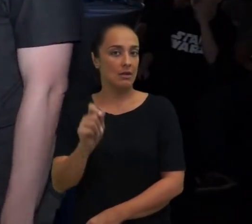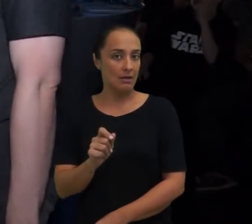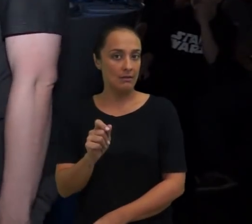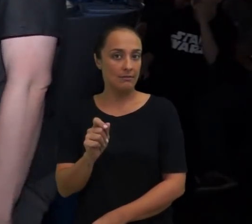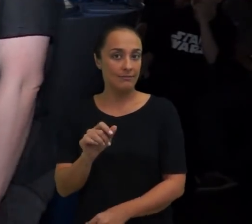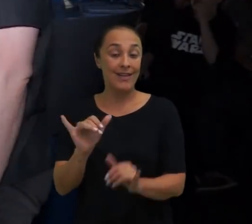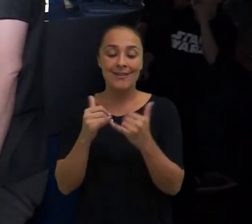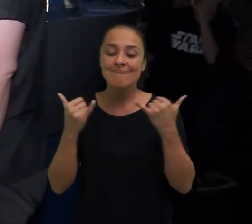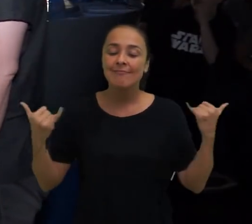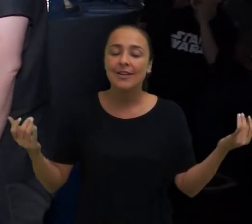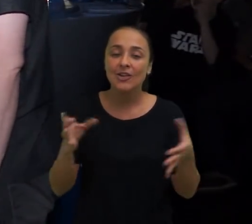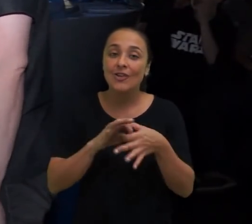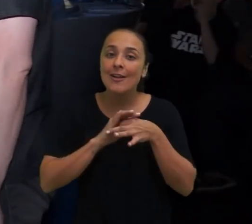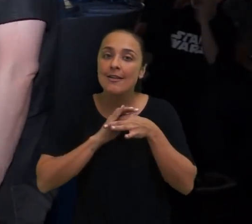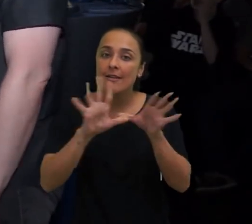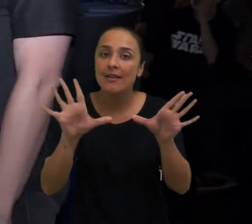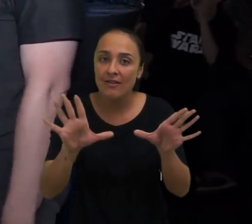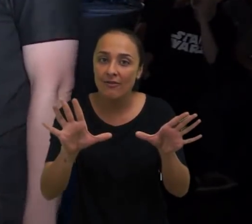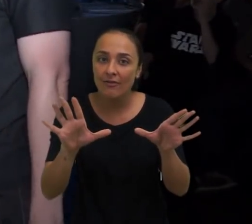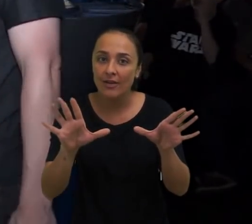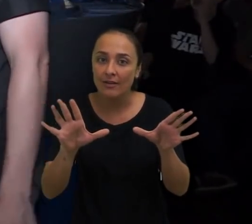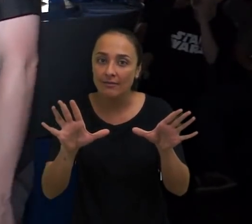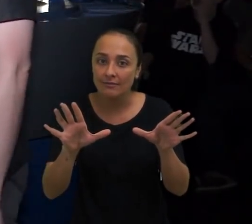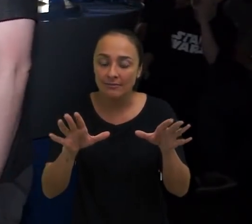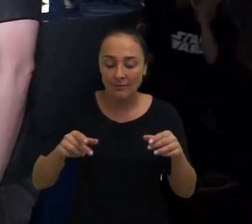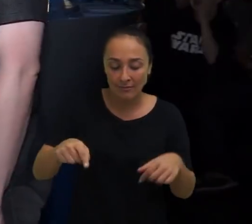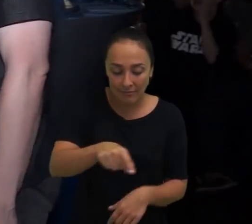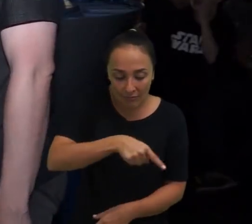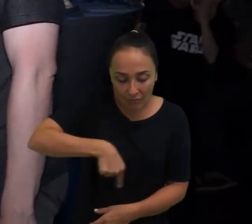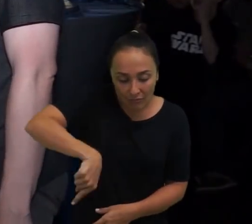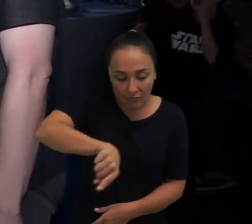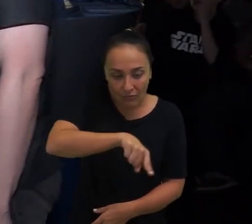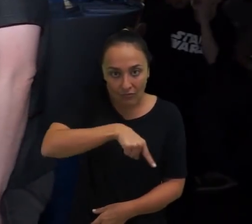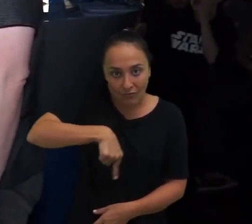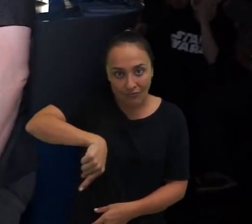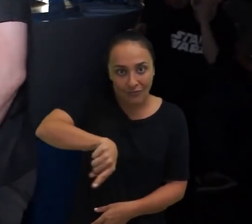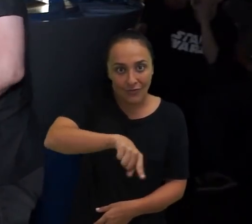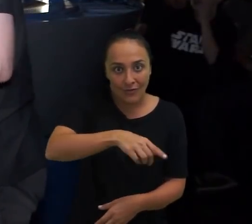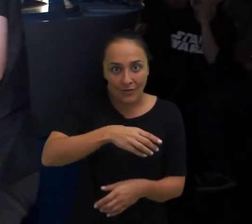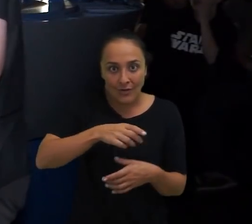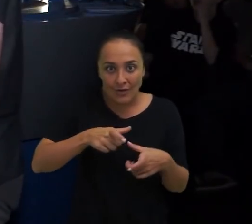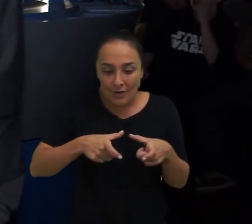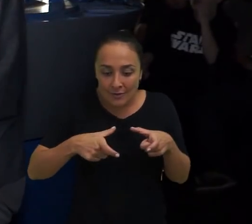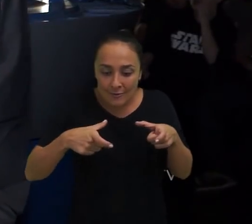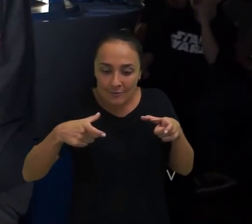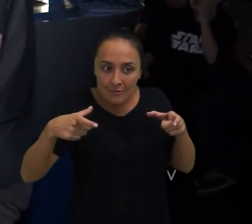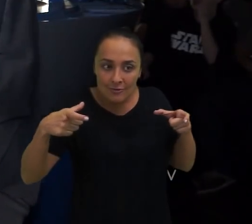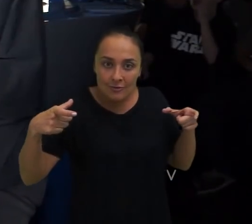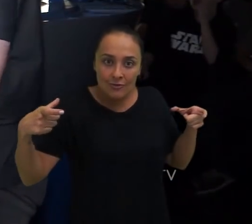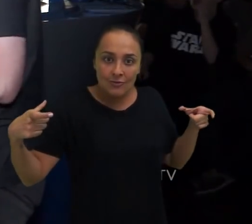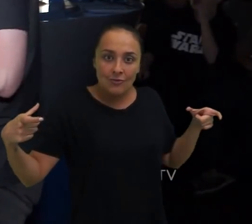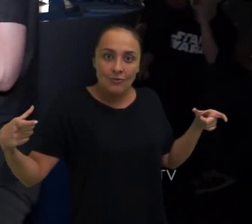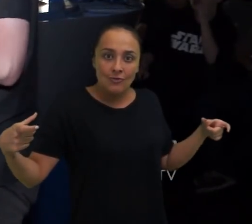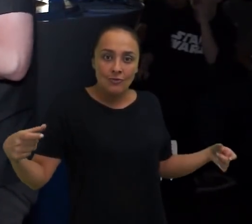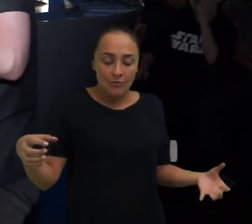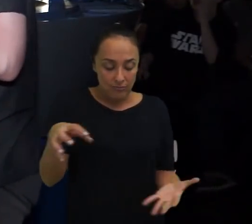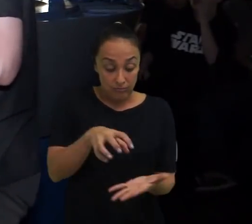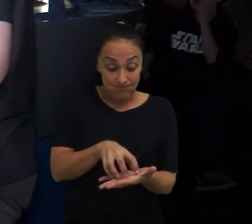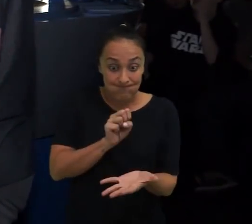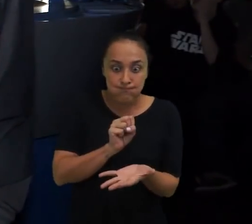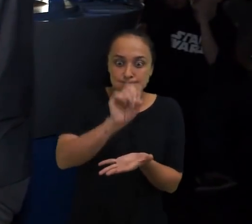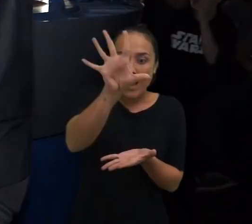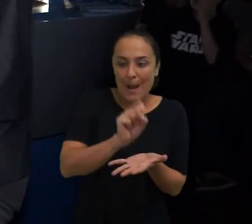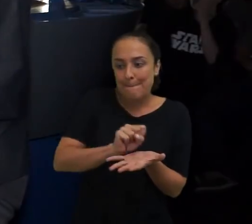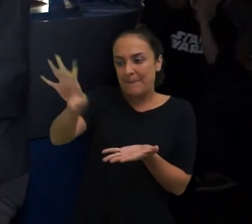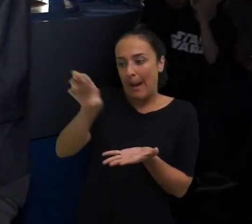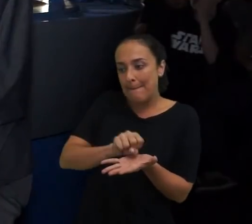Elétrons que estão em torno do núcleo atômico, eles absorvem luz. Tá? Só que uma das leis da física diz